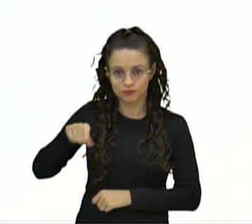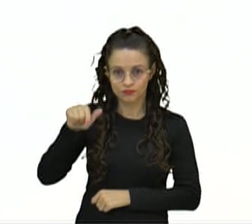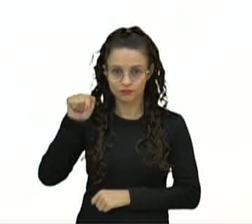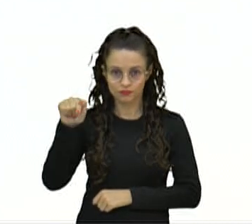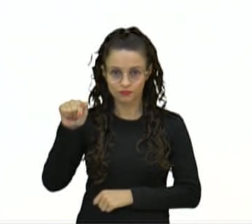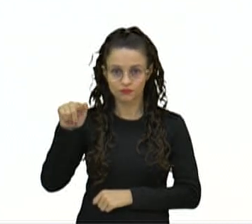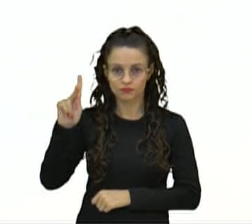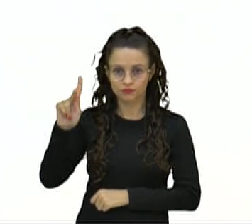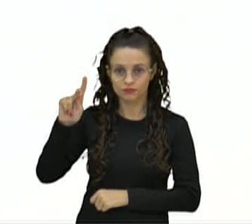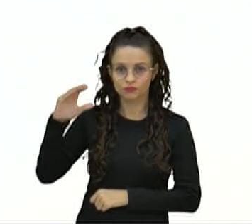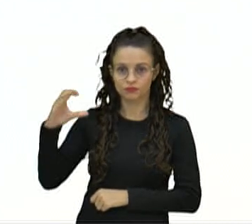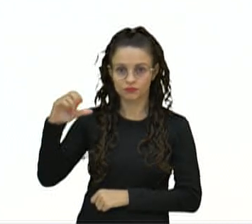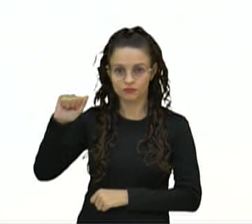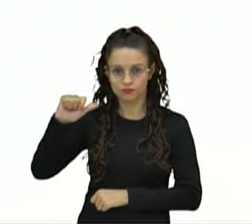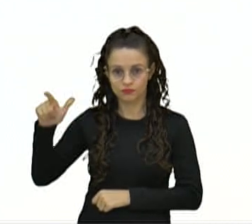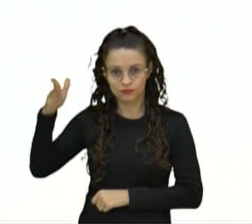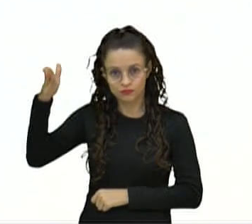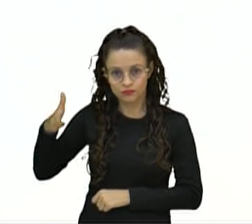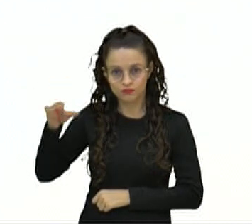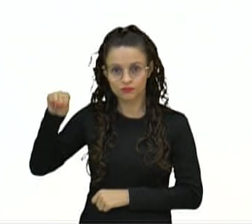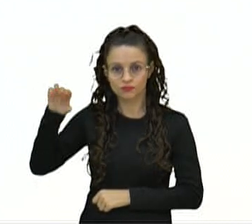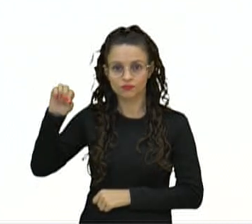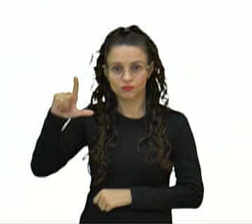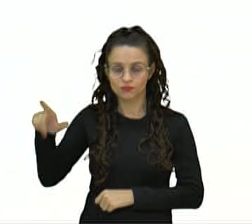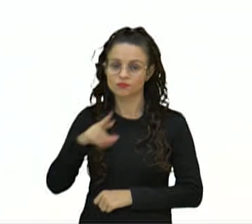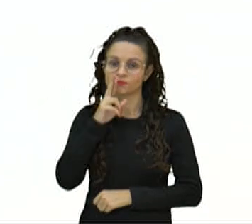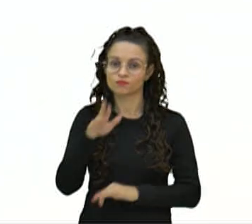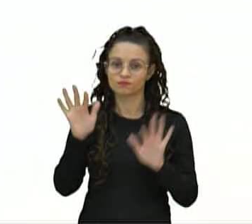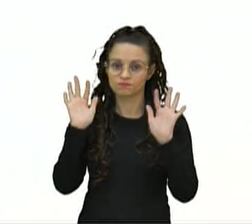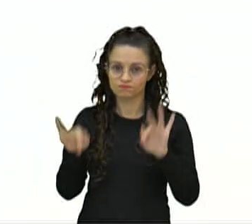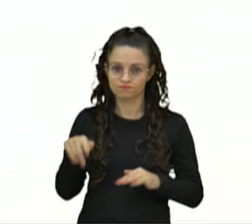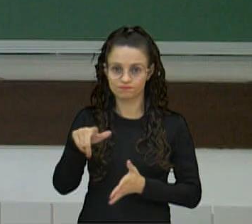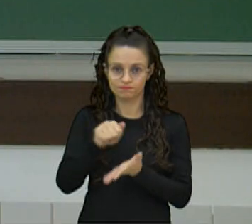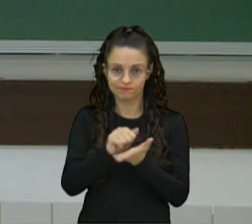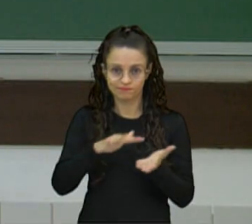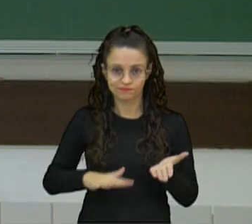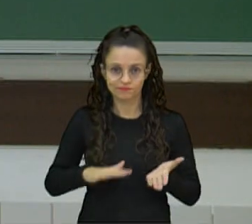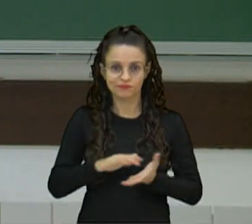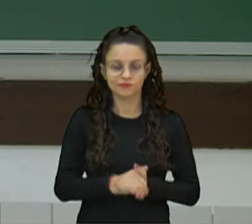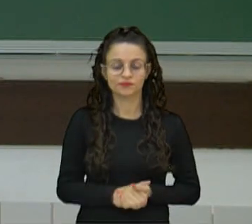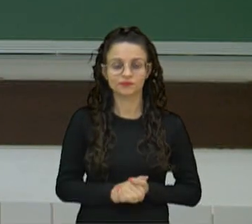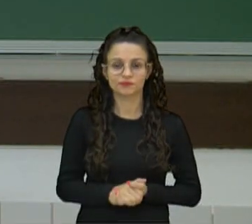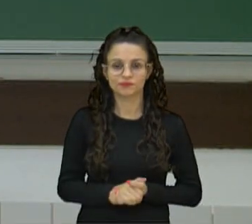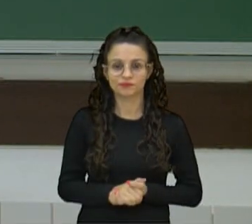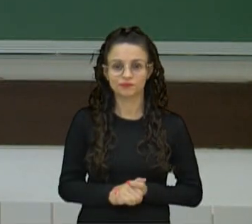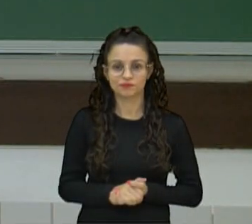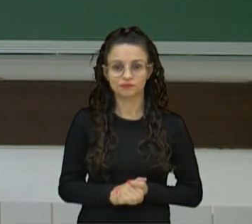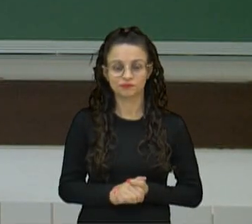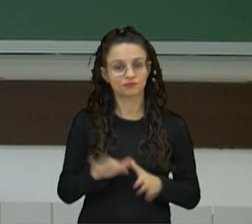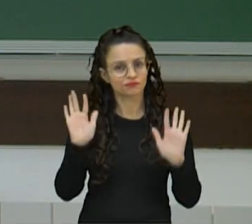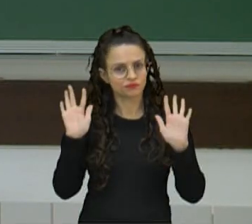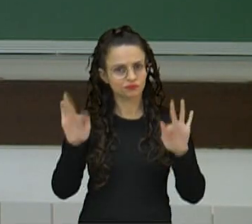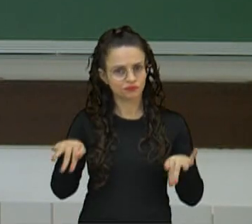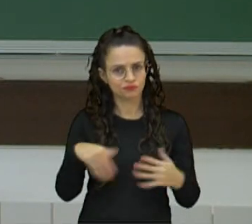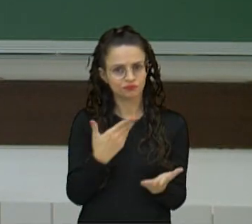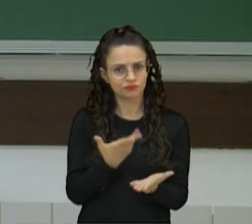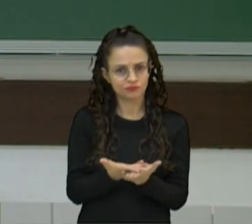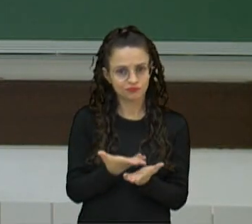310,7 quilocaloria por mol, é a resposta final desse exercício. Chegamos ao final dessa